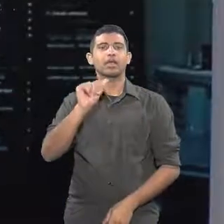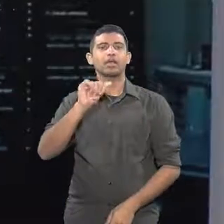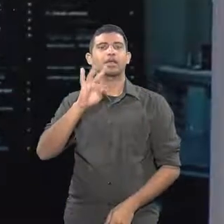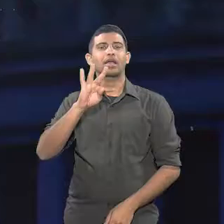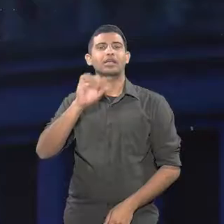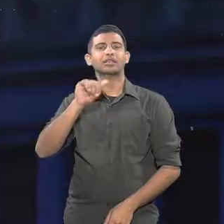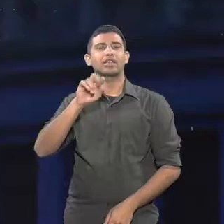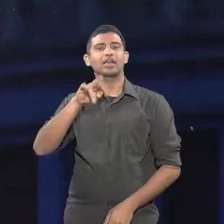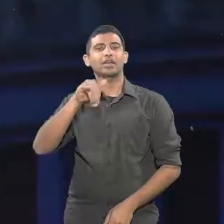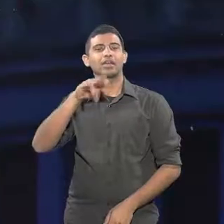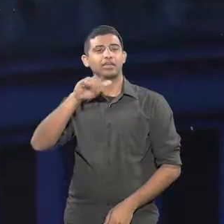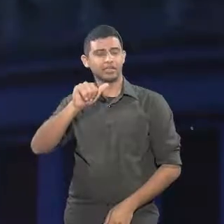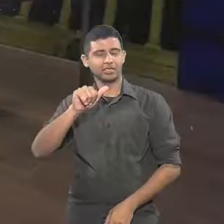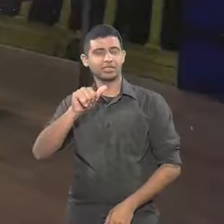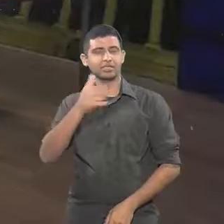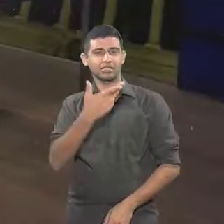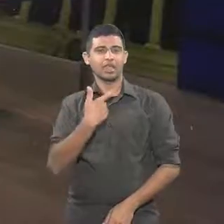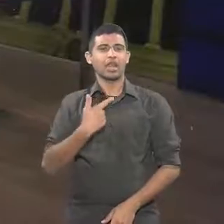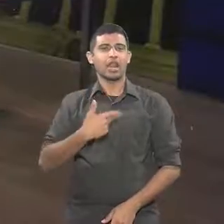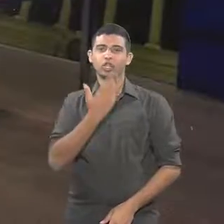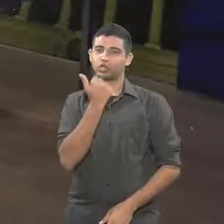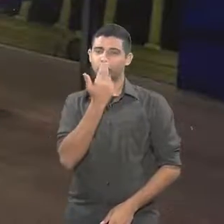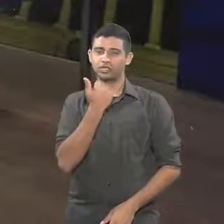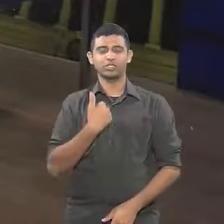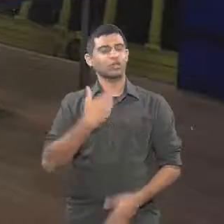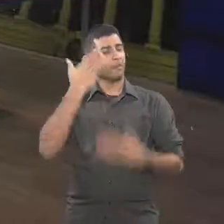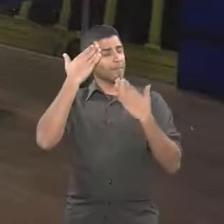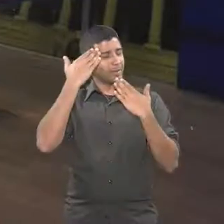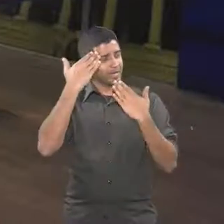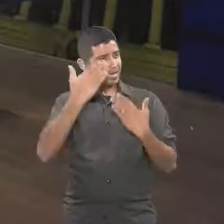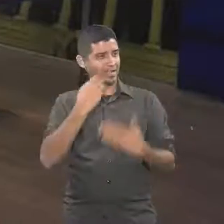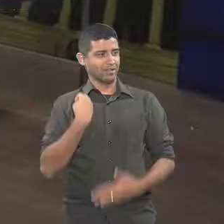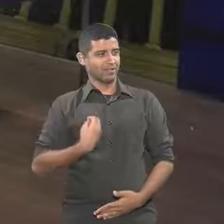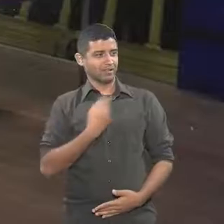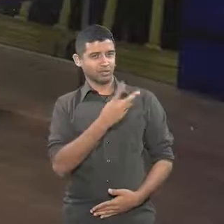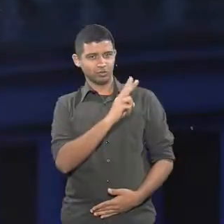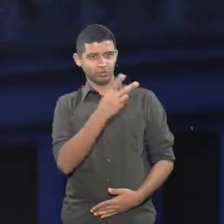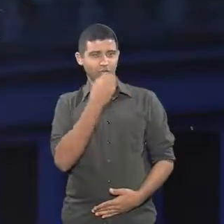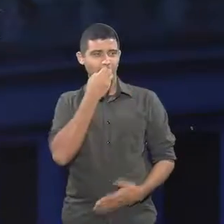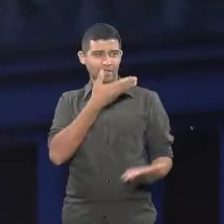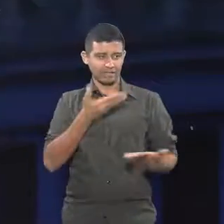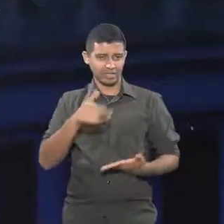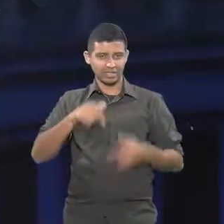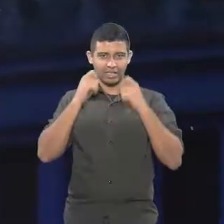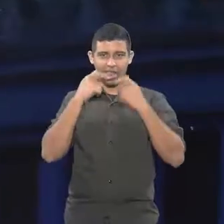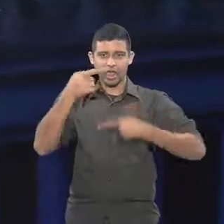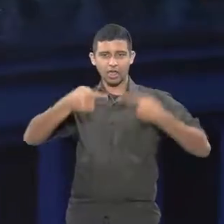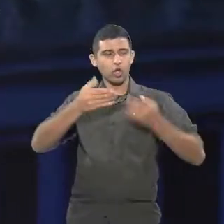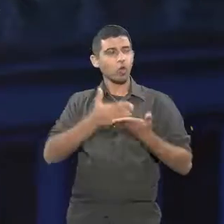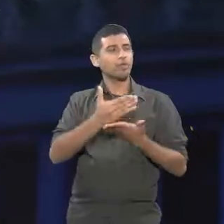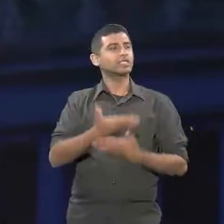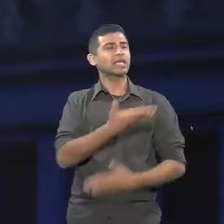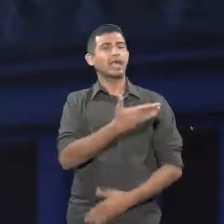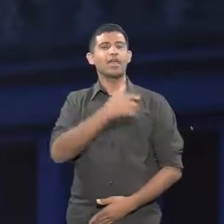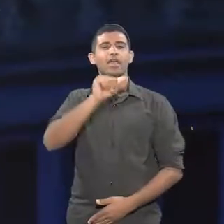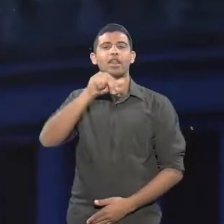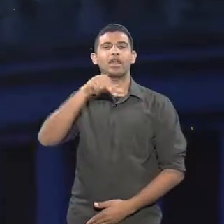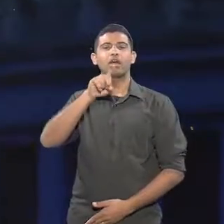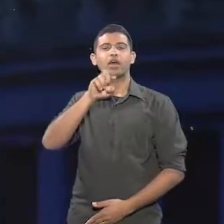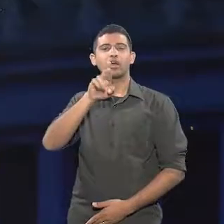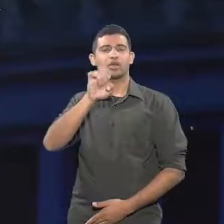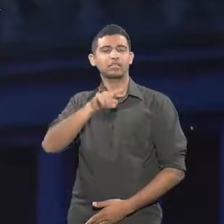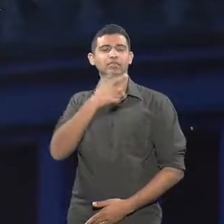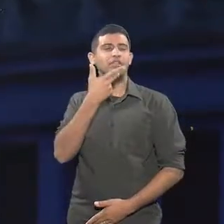nutricionista. Muito obrigada pela presença dos dois. Bem-vindos ao programa Alerj Debate. Eu queria começar com o André. André, fala um pouco